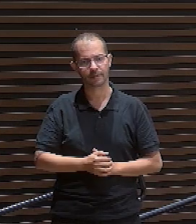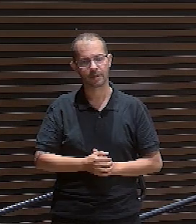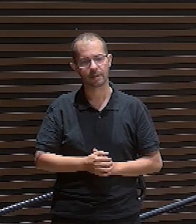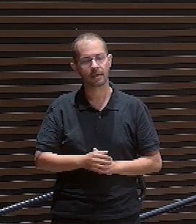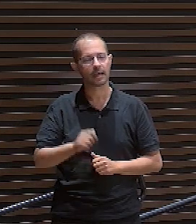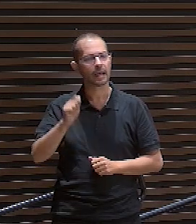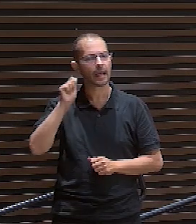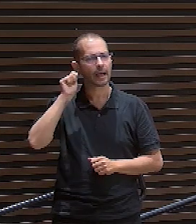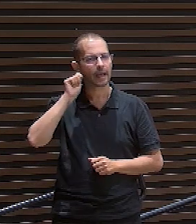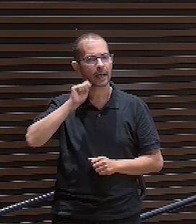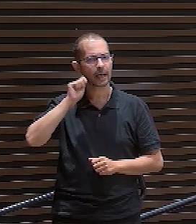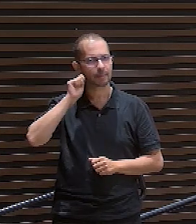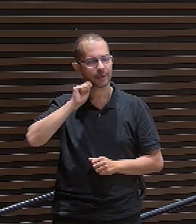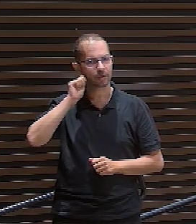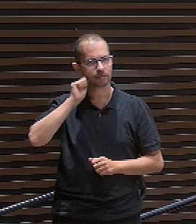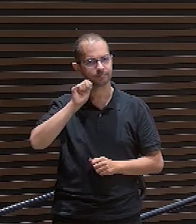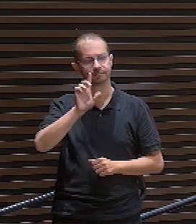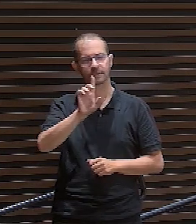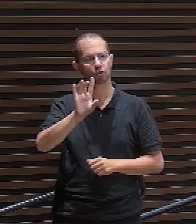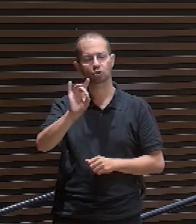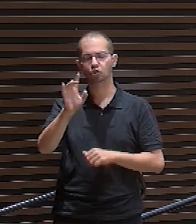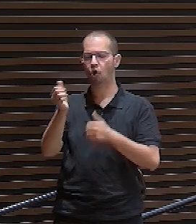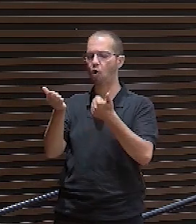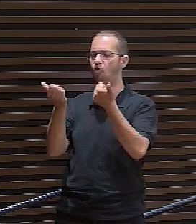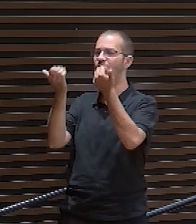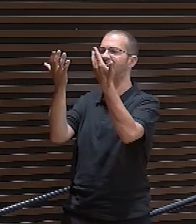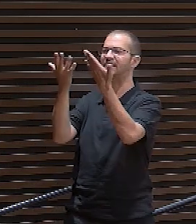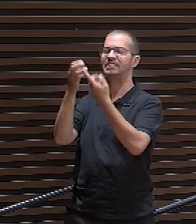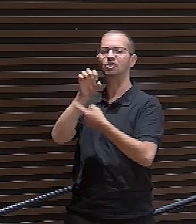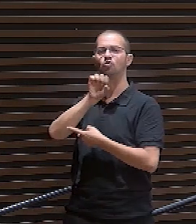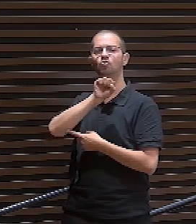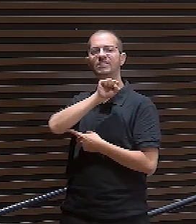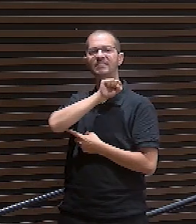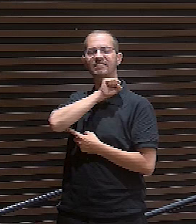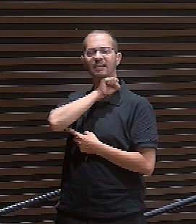Abel não apenas ofereceu um sacrifício,